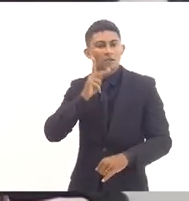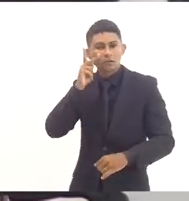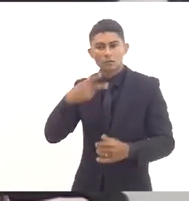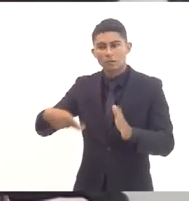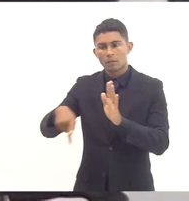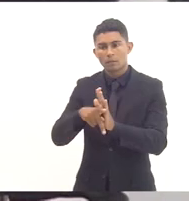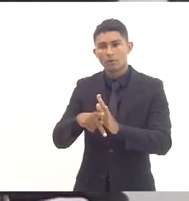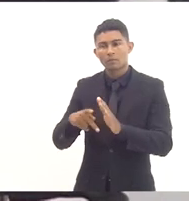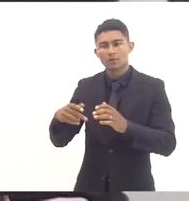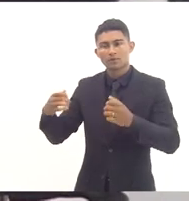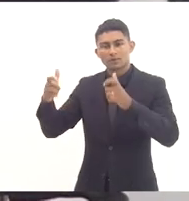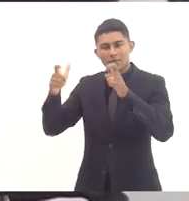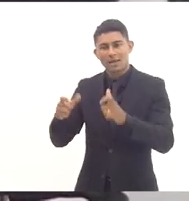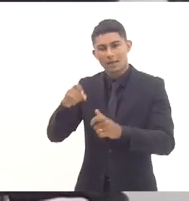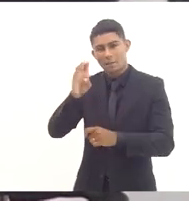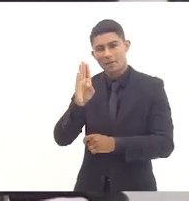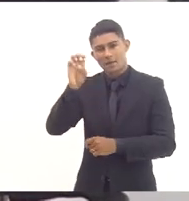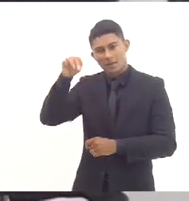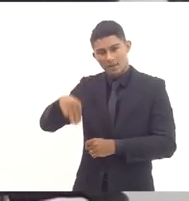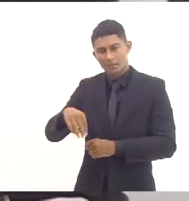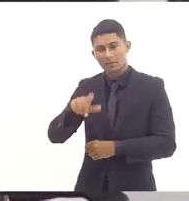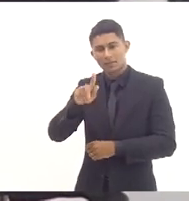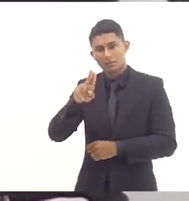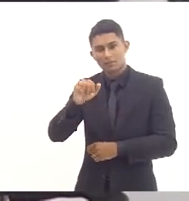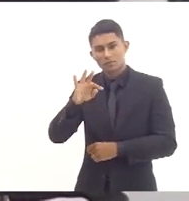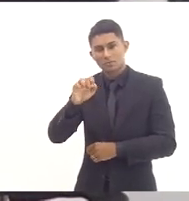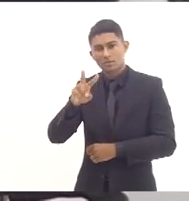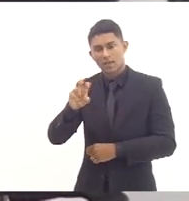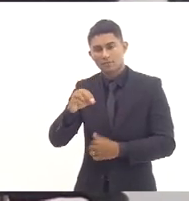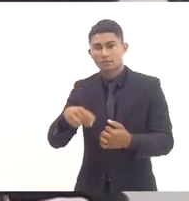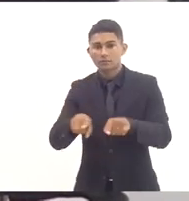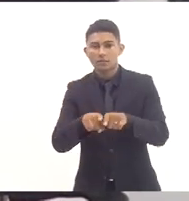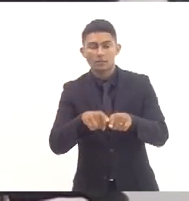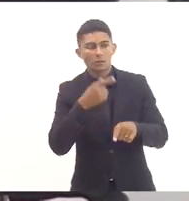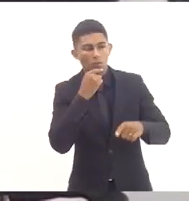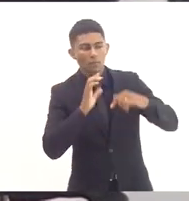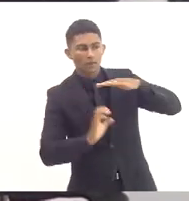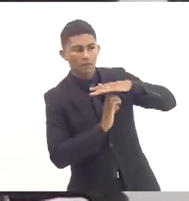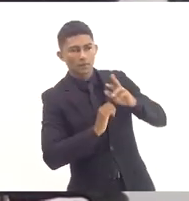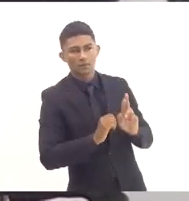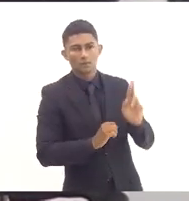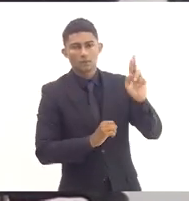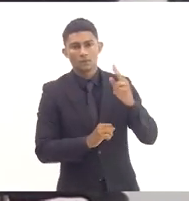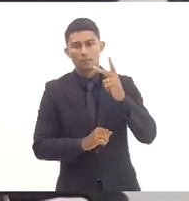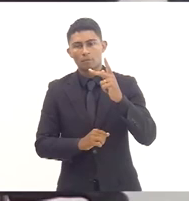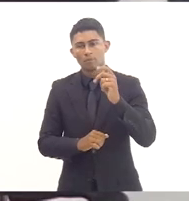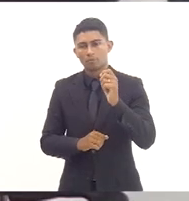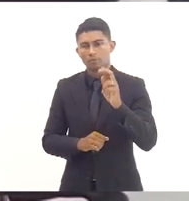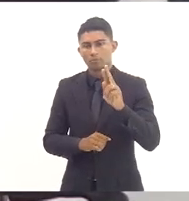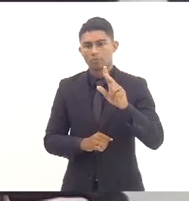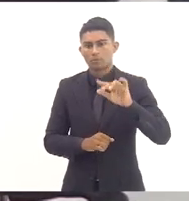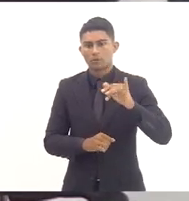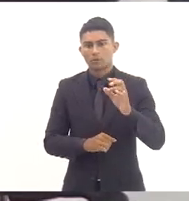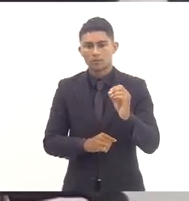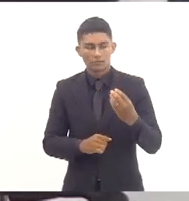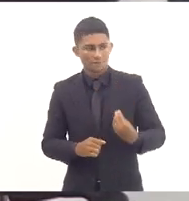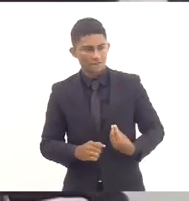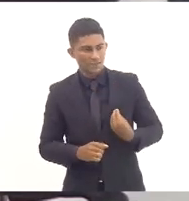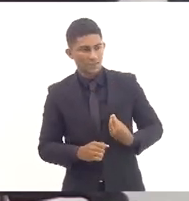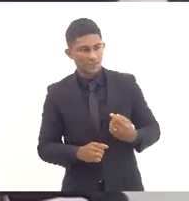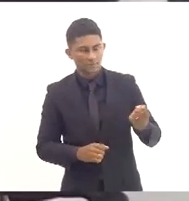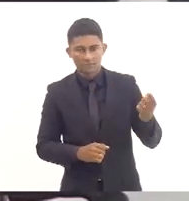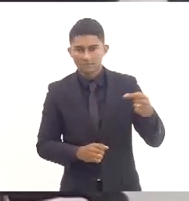Barra Mansa Gustavo Gomes bem cômodo empresário paulink se faz presente agora nós vamos